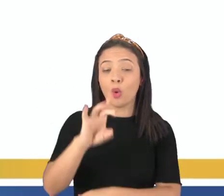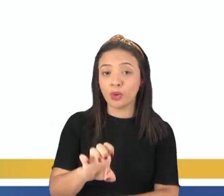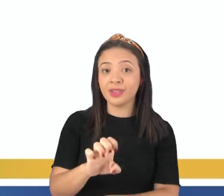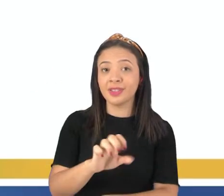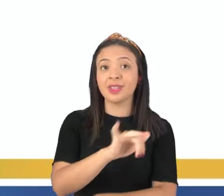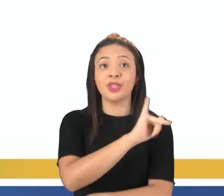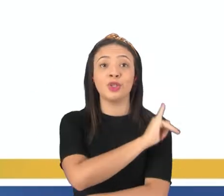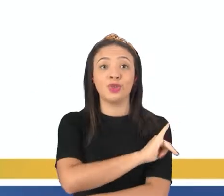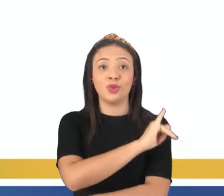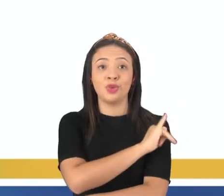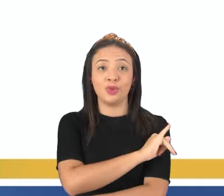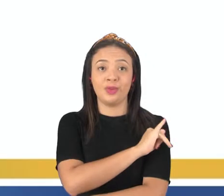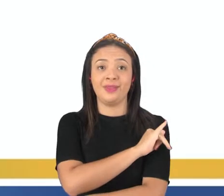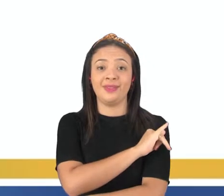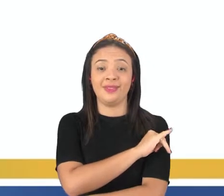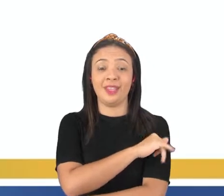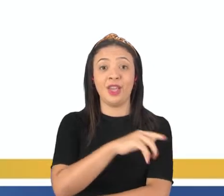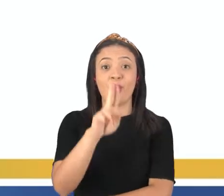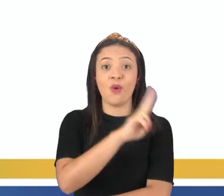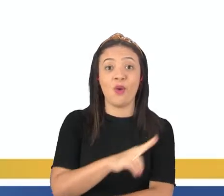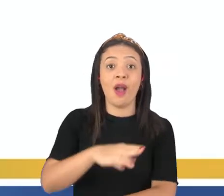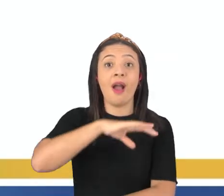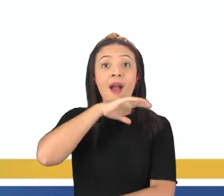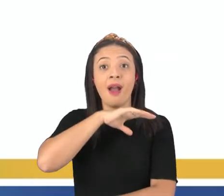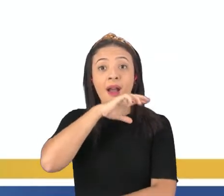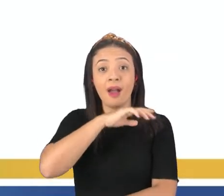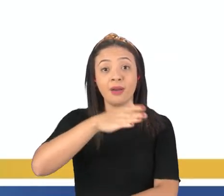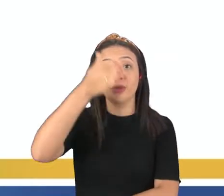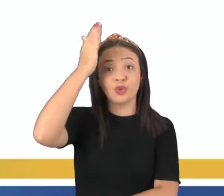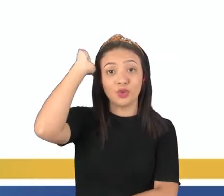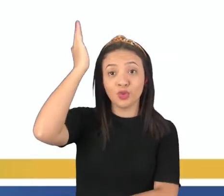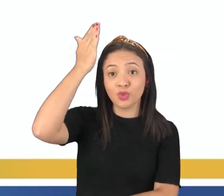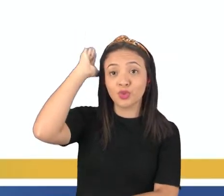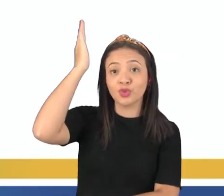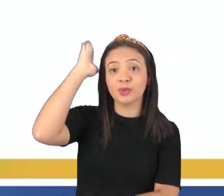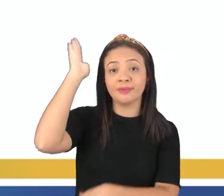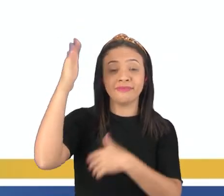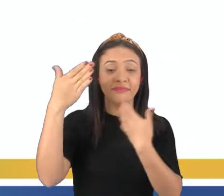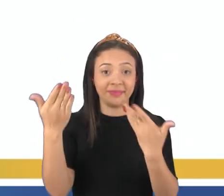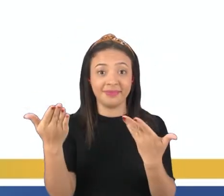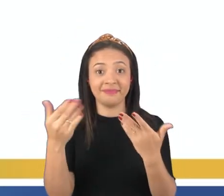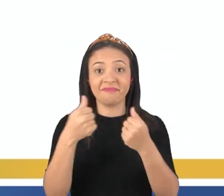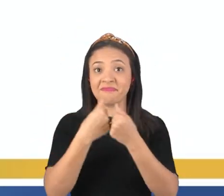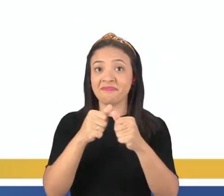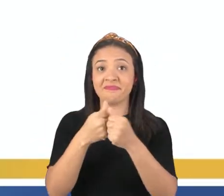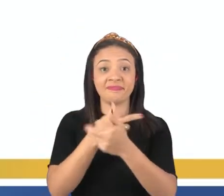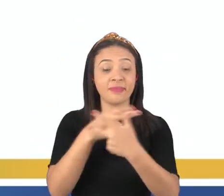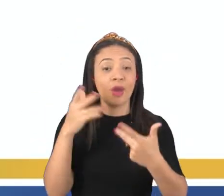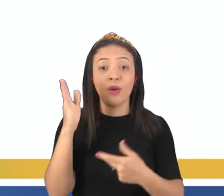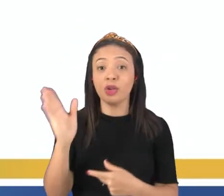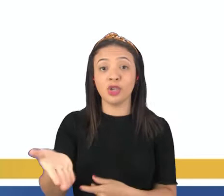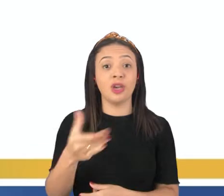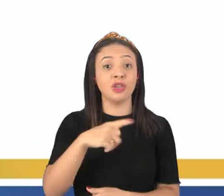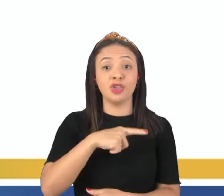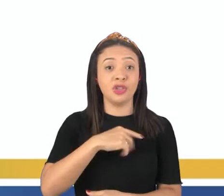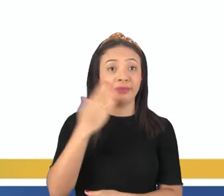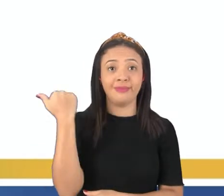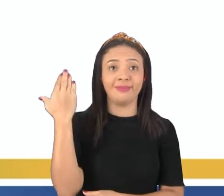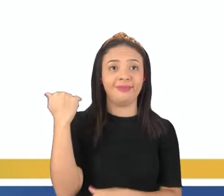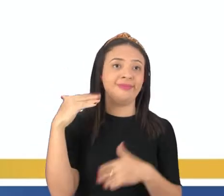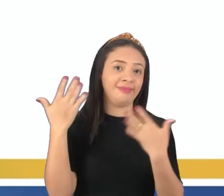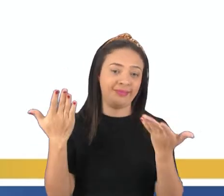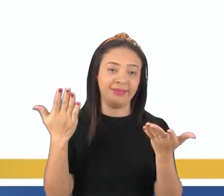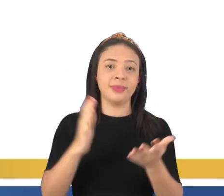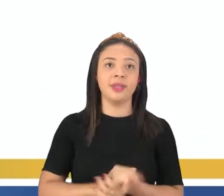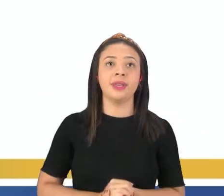puxados por burros no século XIX. Então esse, do ponto de vista do transporte público, esse era o que nós tínhamos antigamente.